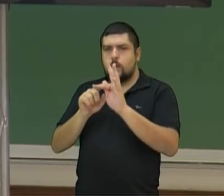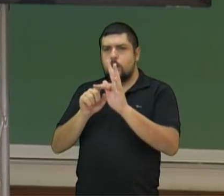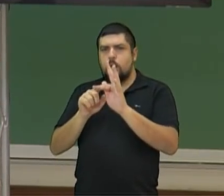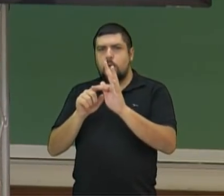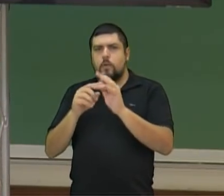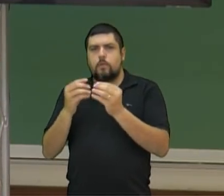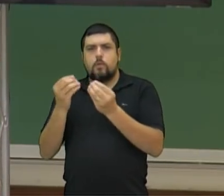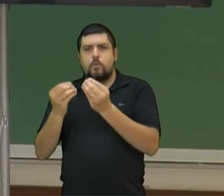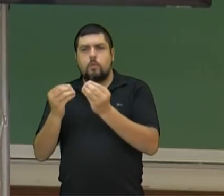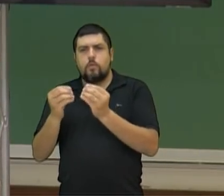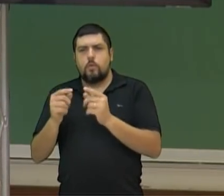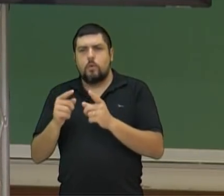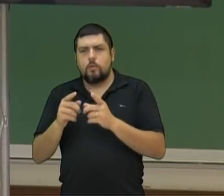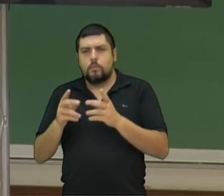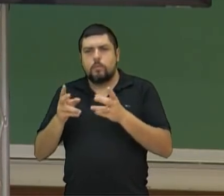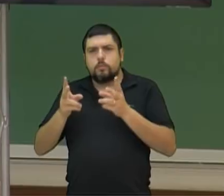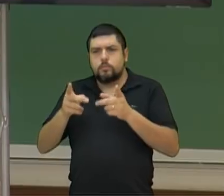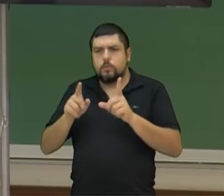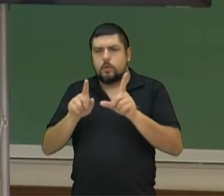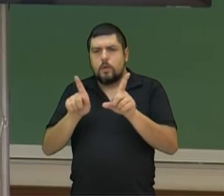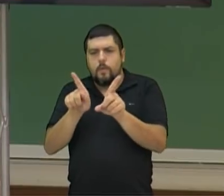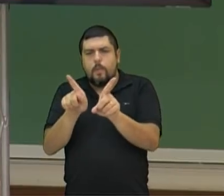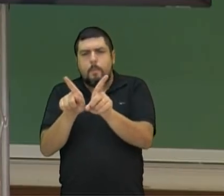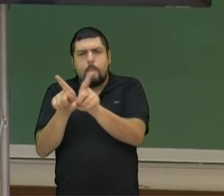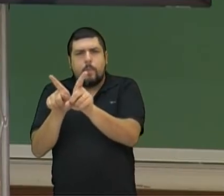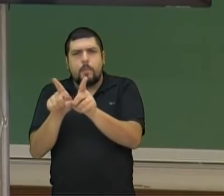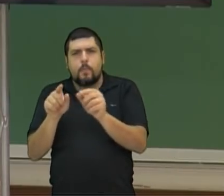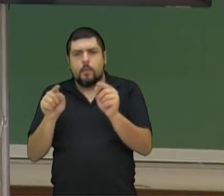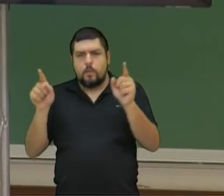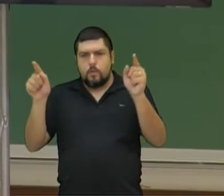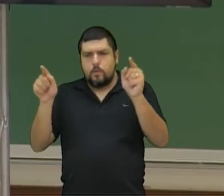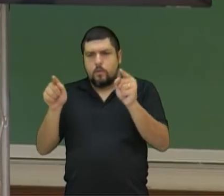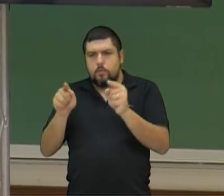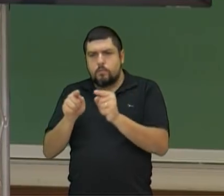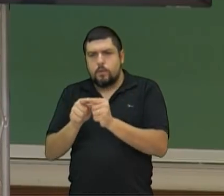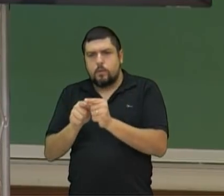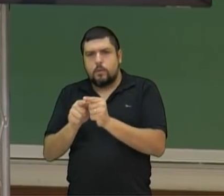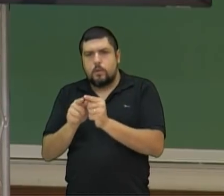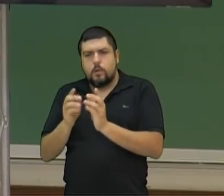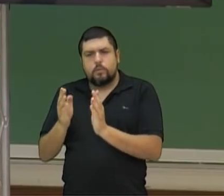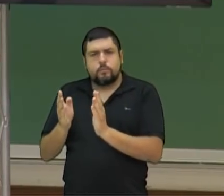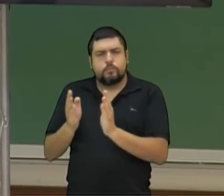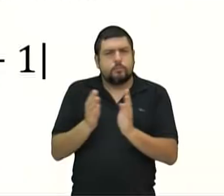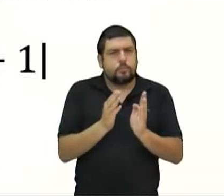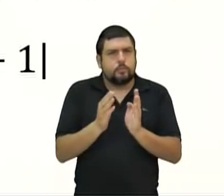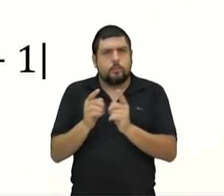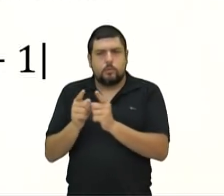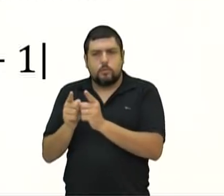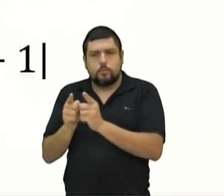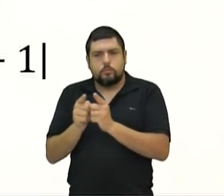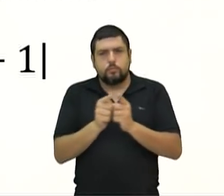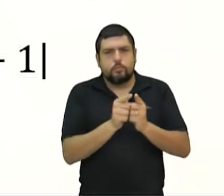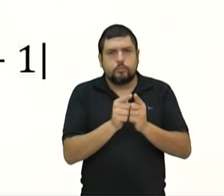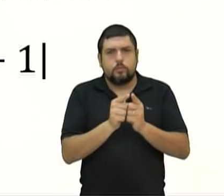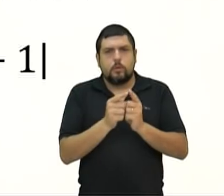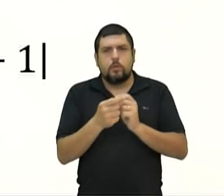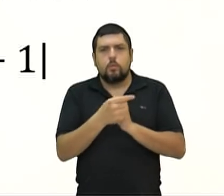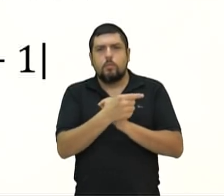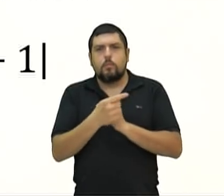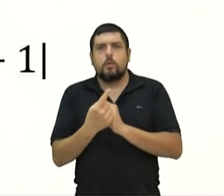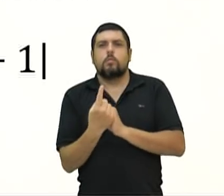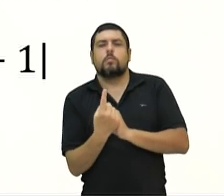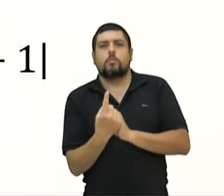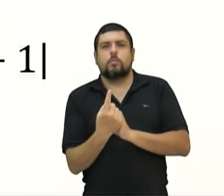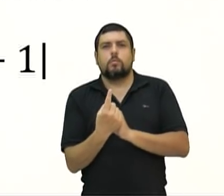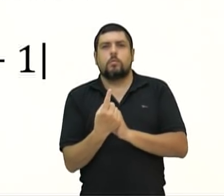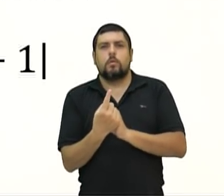ele ficou deslocado uma casa aqui para a esquerda. Ele ficou no biquinho, ficou em cima do menos 1, certo? A origem,